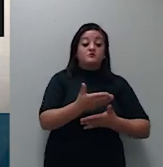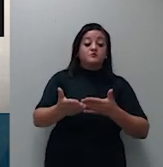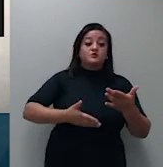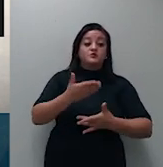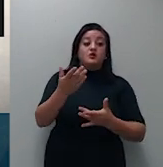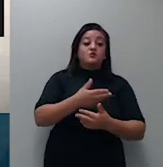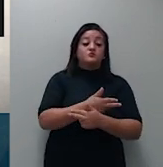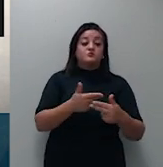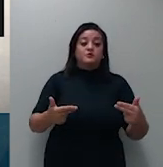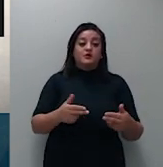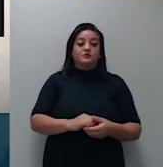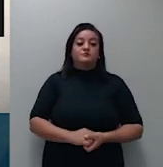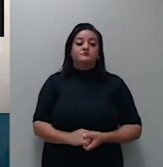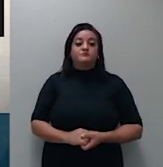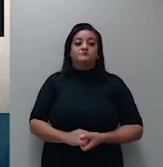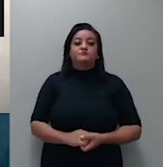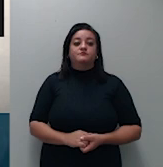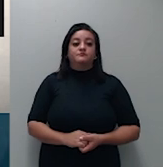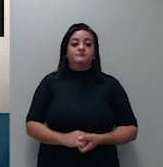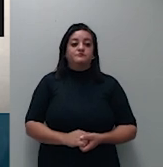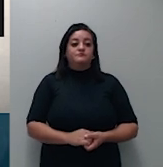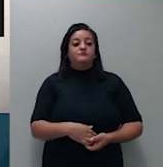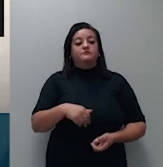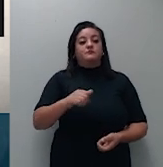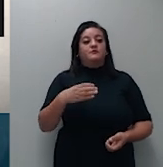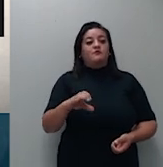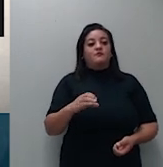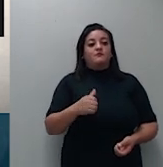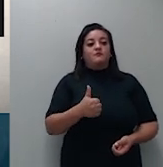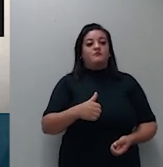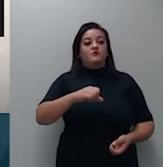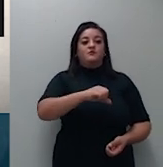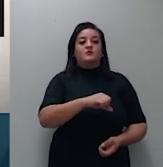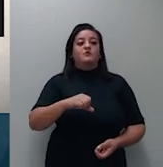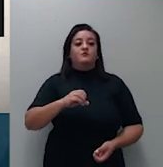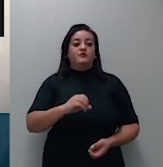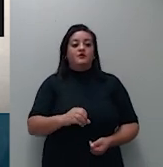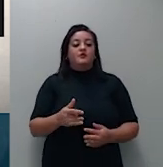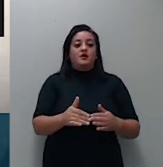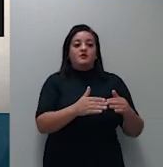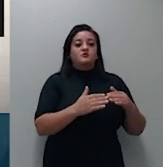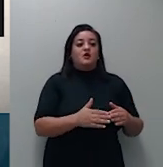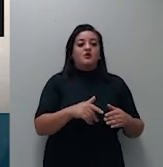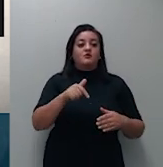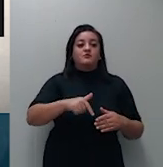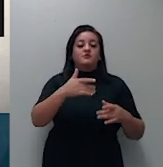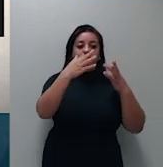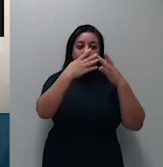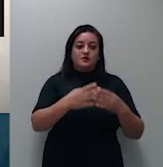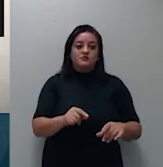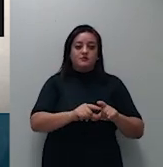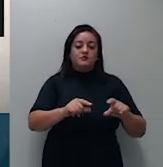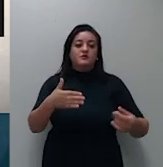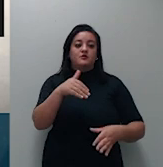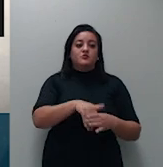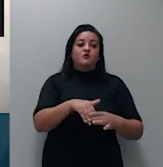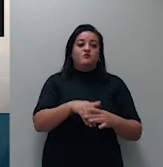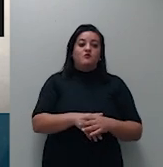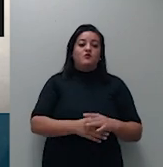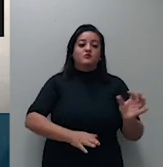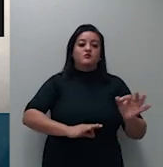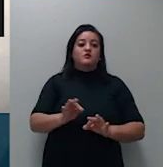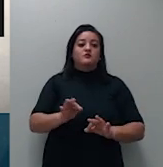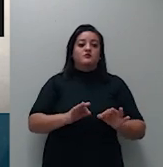anular a partilha homologada em março de 1990 nos termos da seguinte passagem do